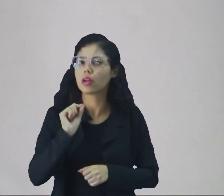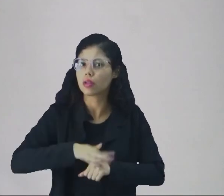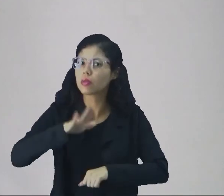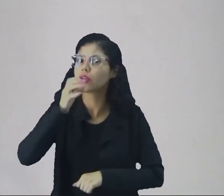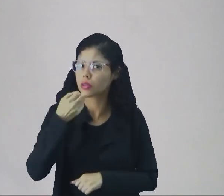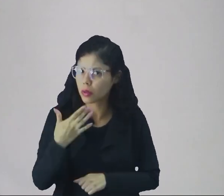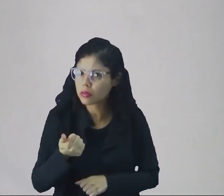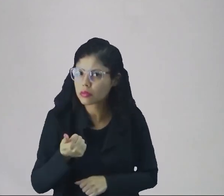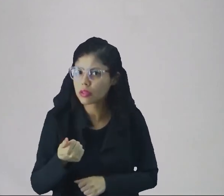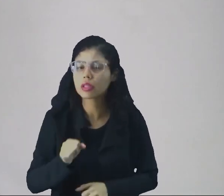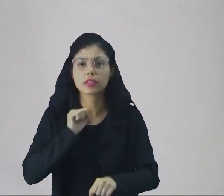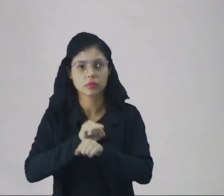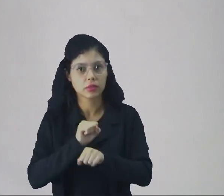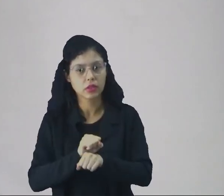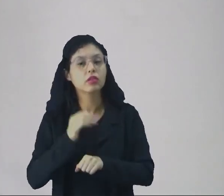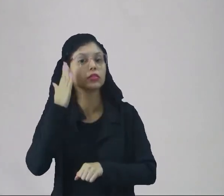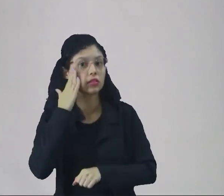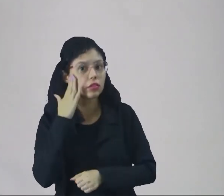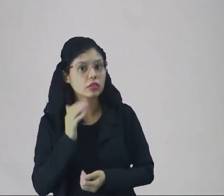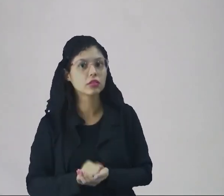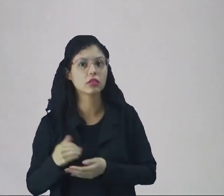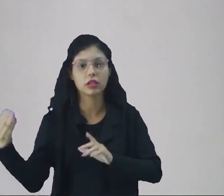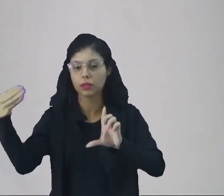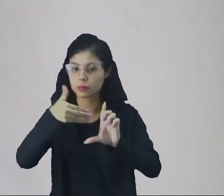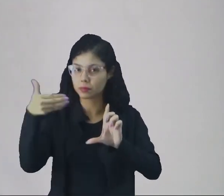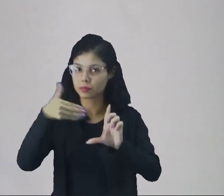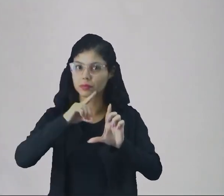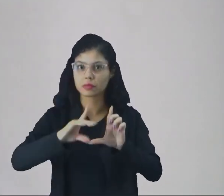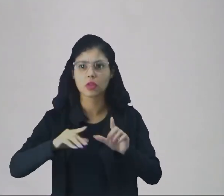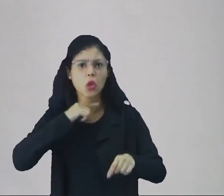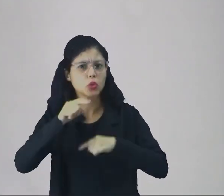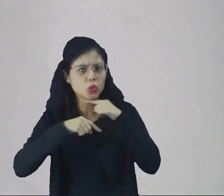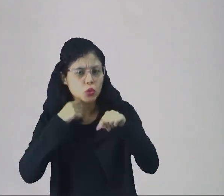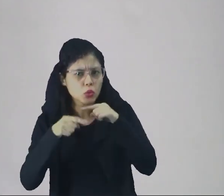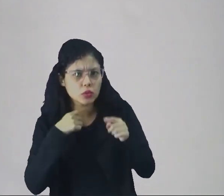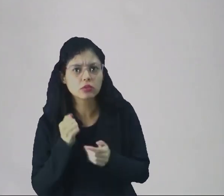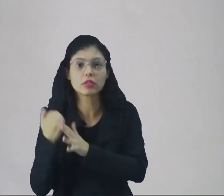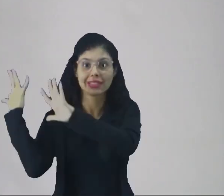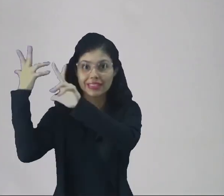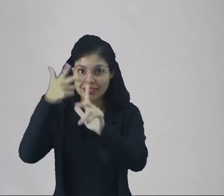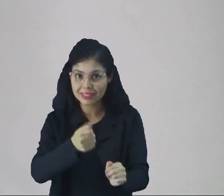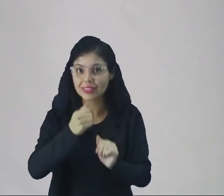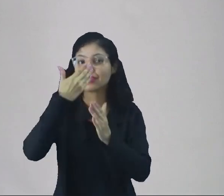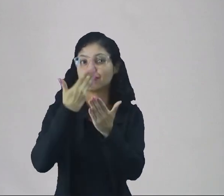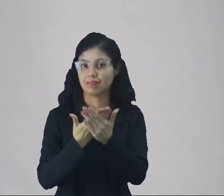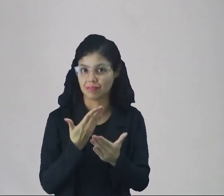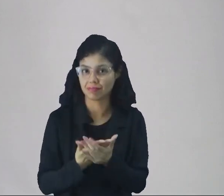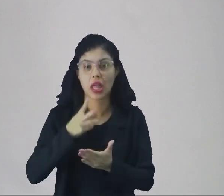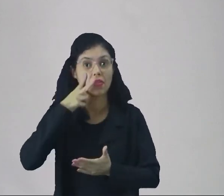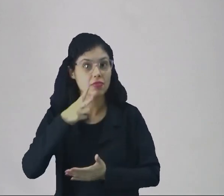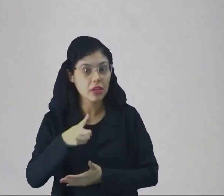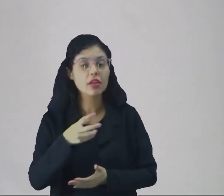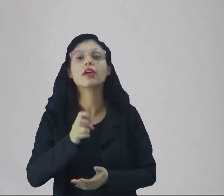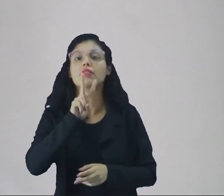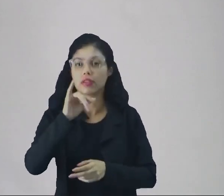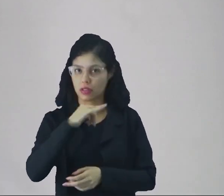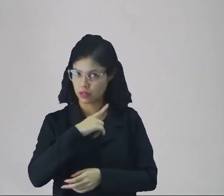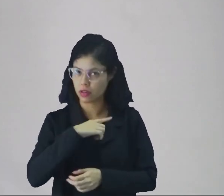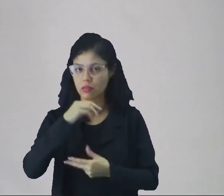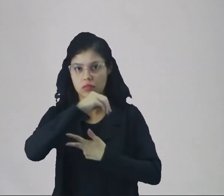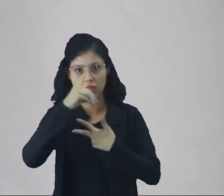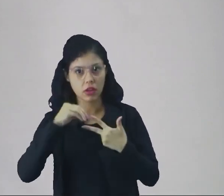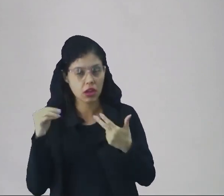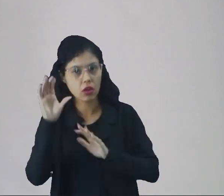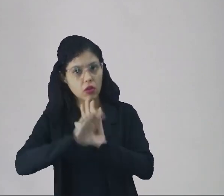é que está você? Eu espero que tenha compreendido. Entra na plataforma, tira qualquer dúvida, revisa essa aula, olha bem porque vai cair no Enem.